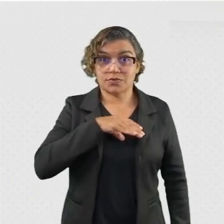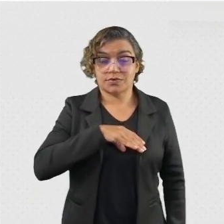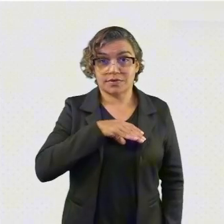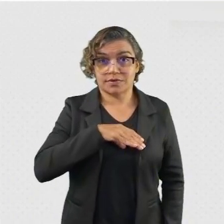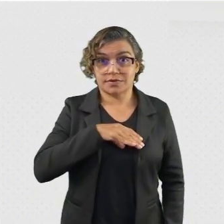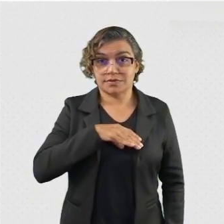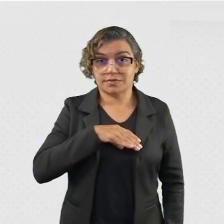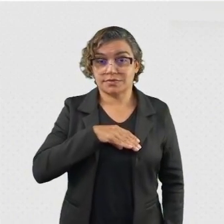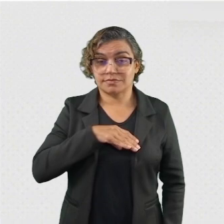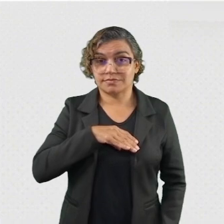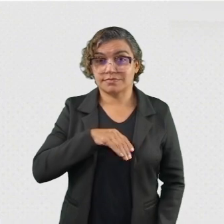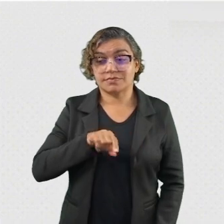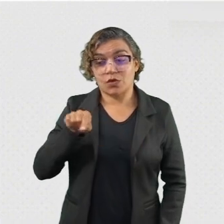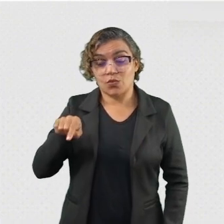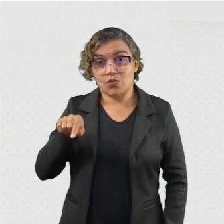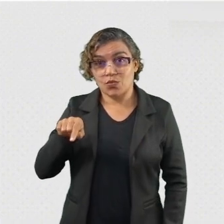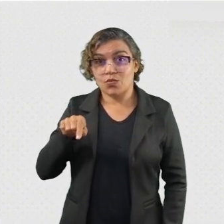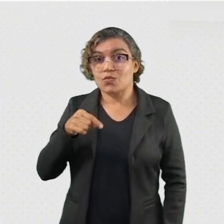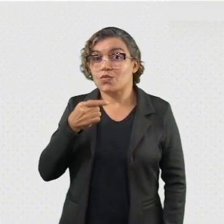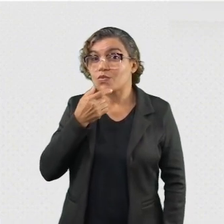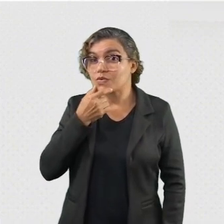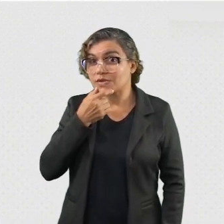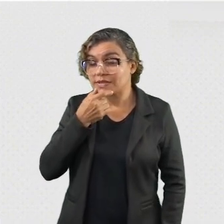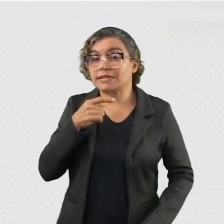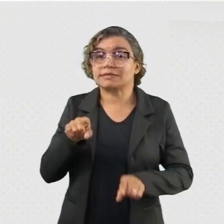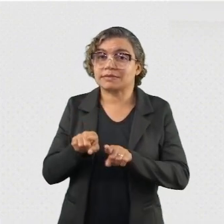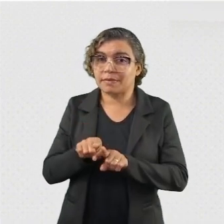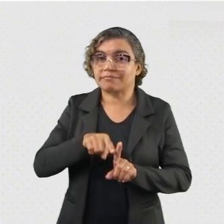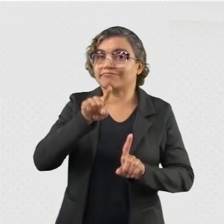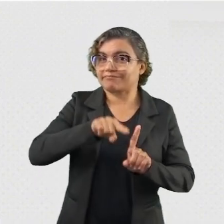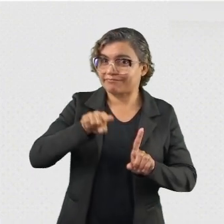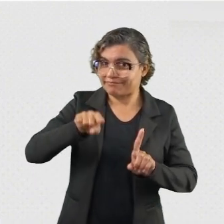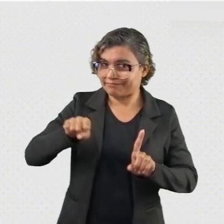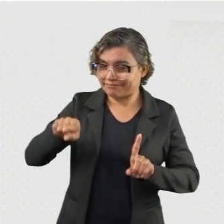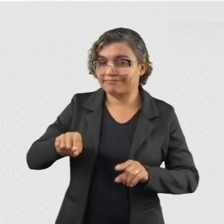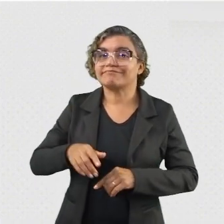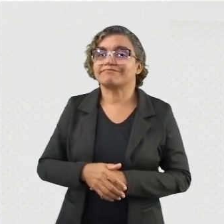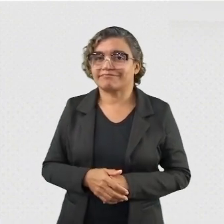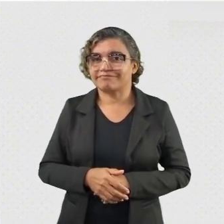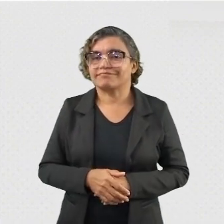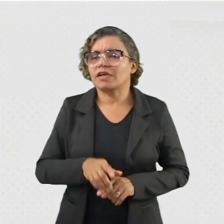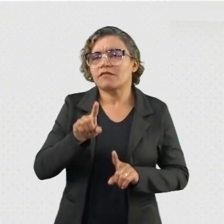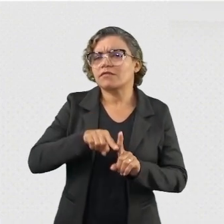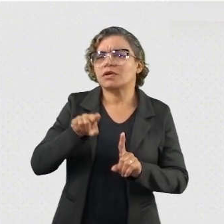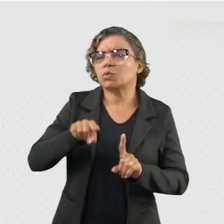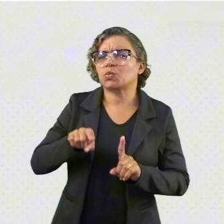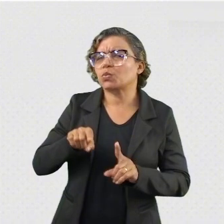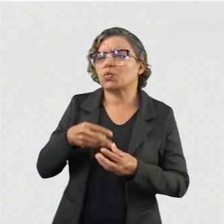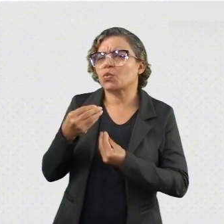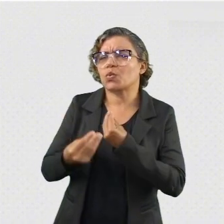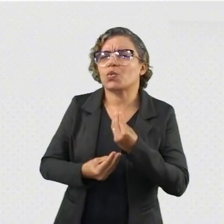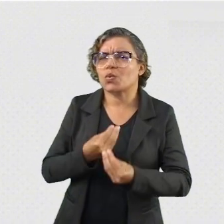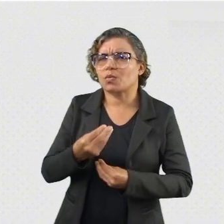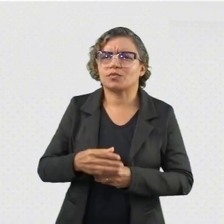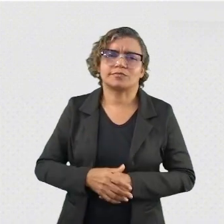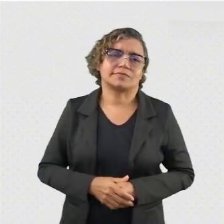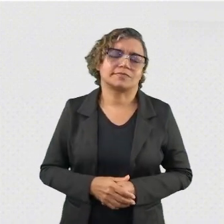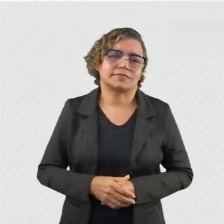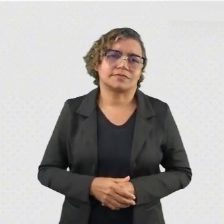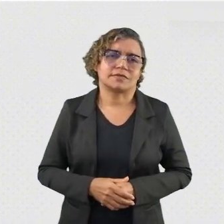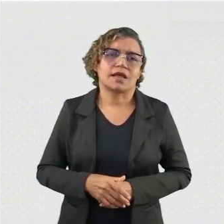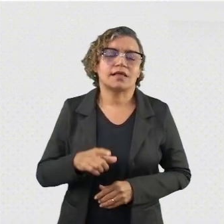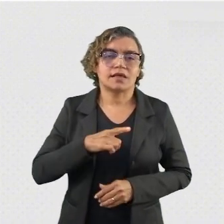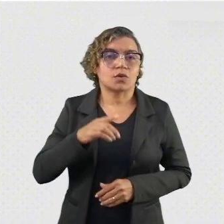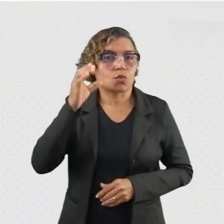o inglês também tem variações. E essas variações ocorrem por diferenças